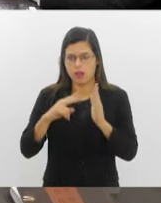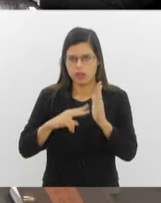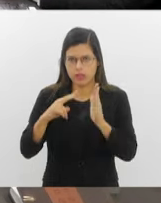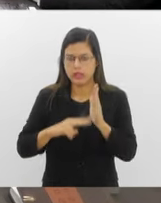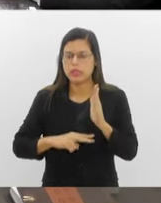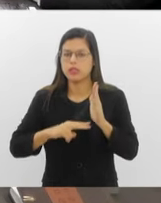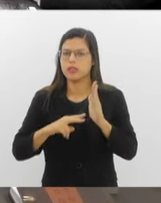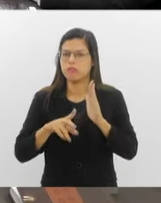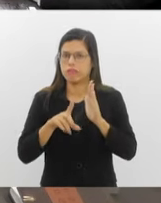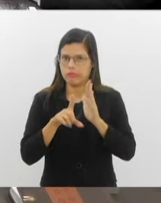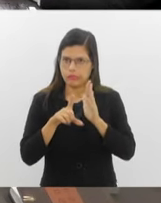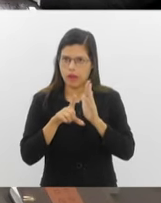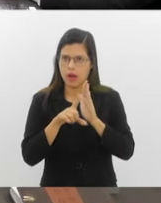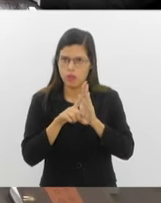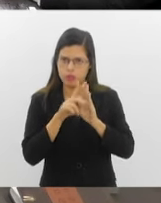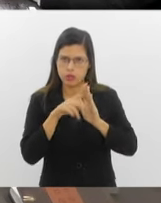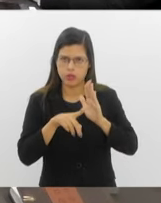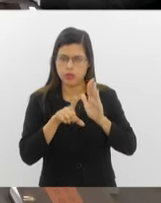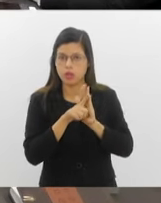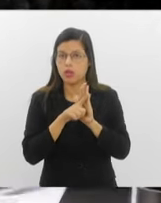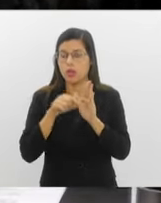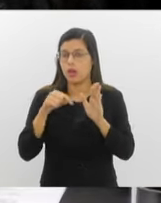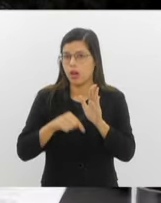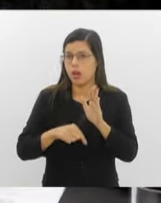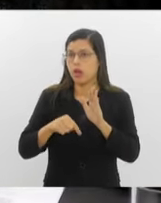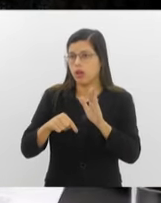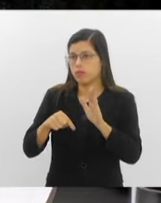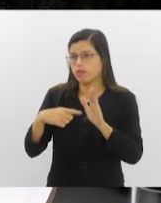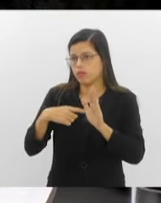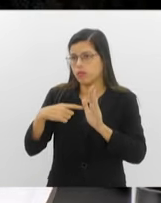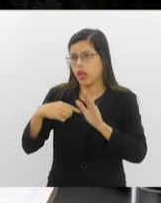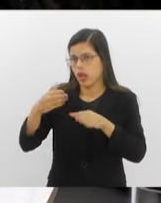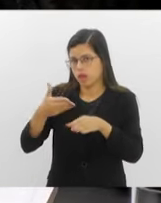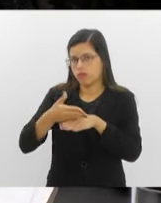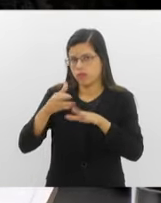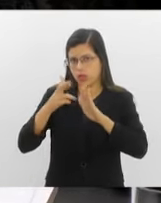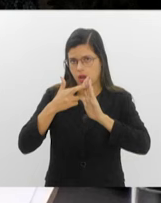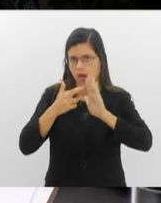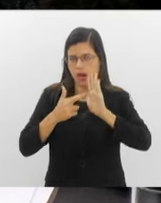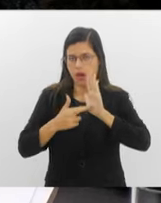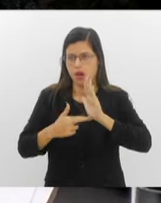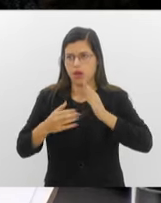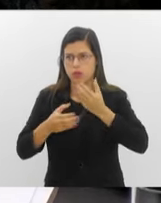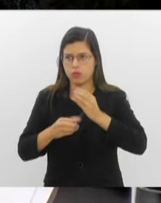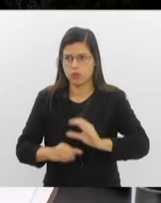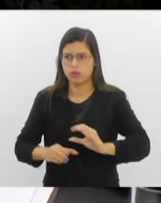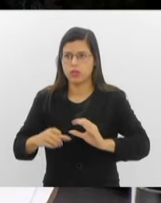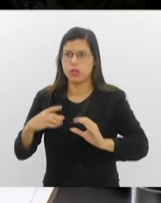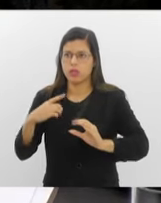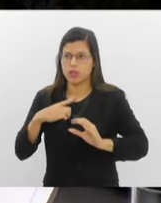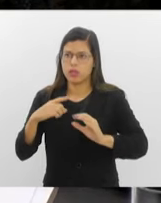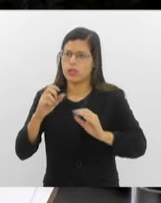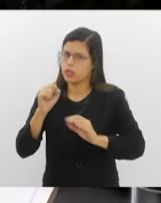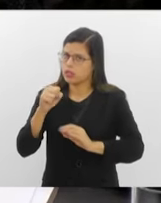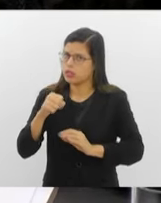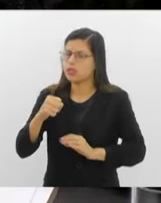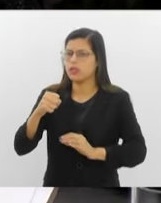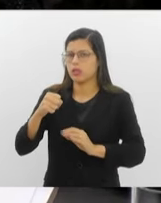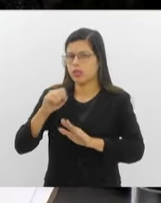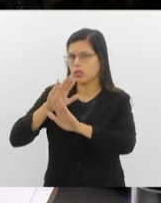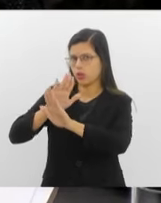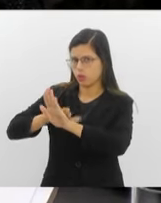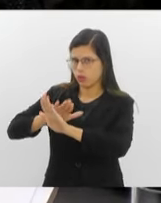entendo que esse projeto entra, assim, nas regras dos concursos e tem a questão, obviamente, ideológica colocada aqui. O projeto